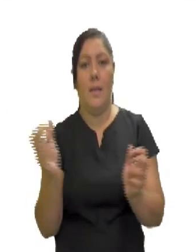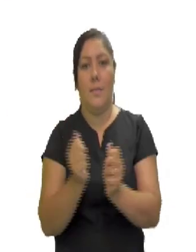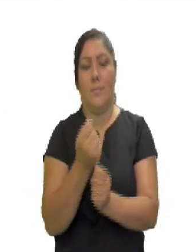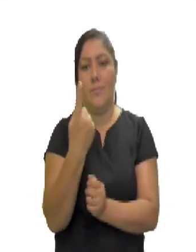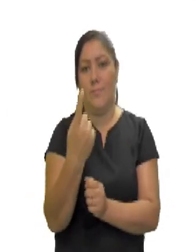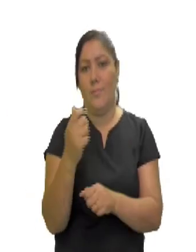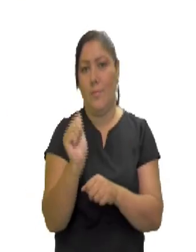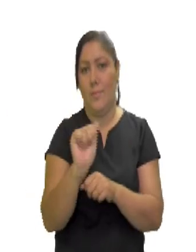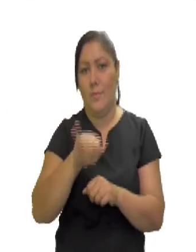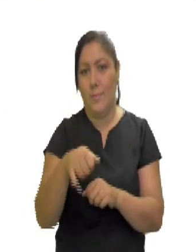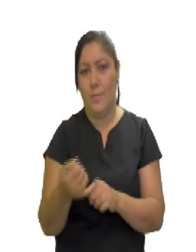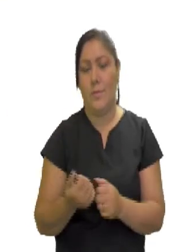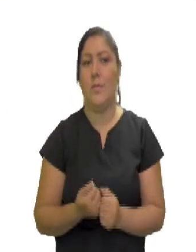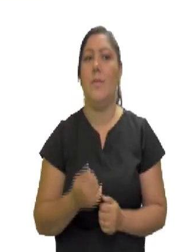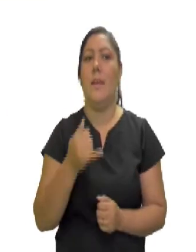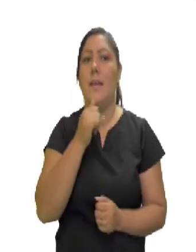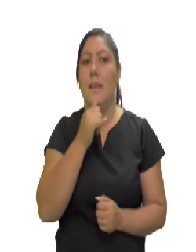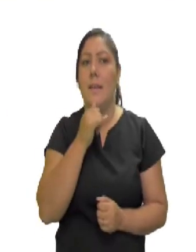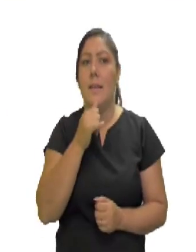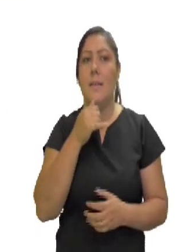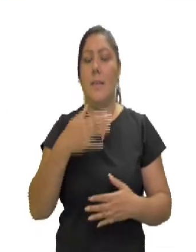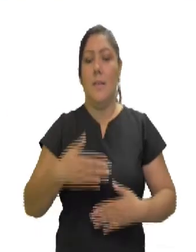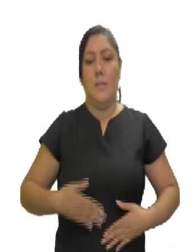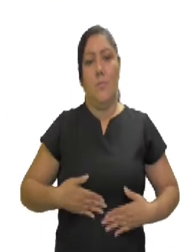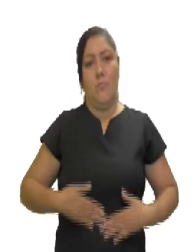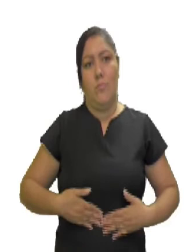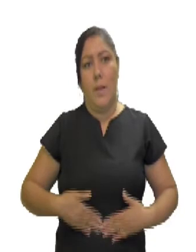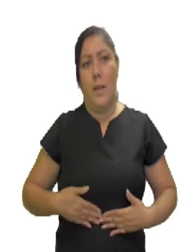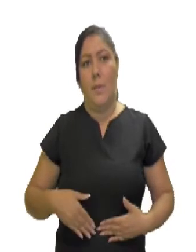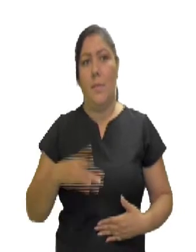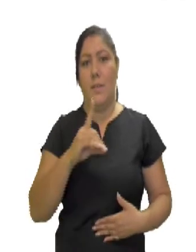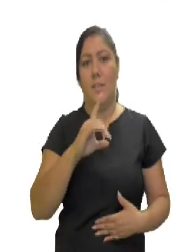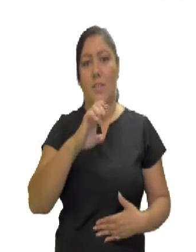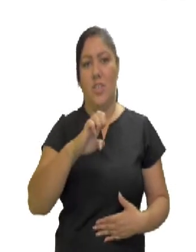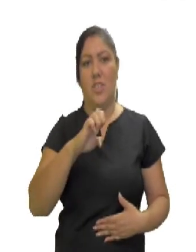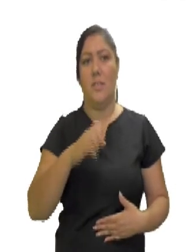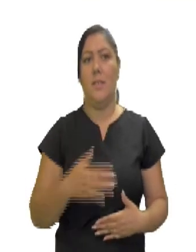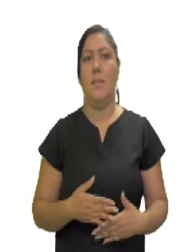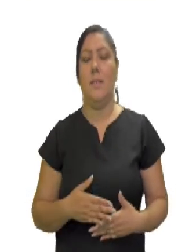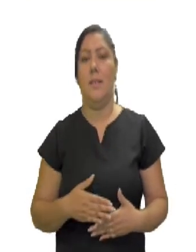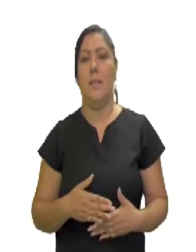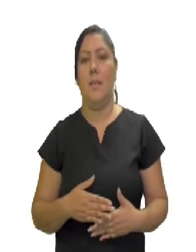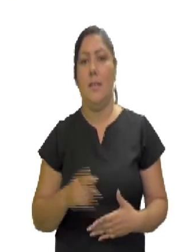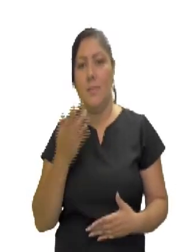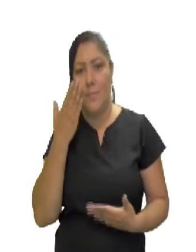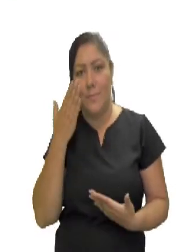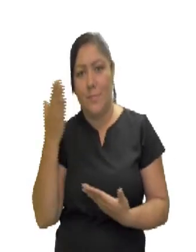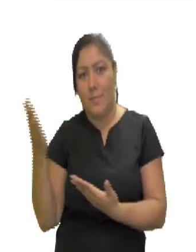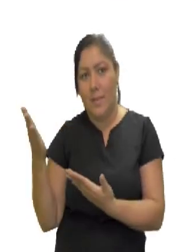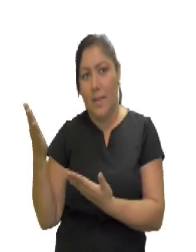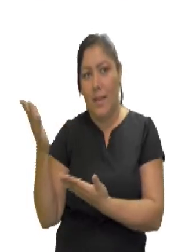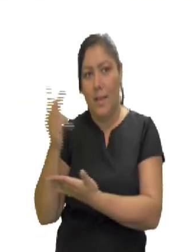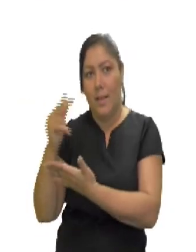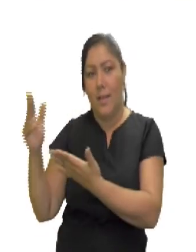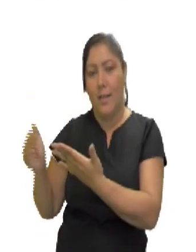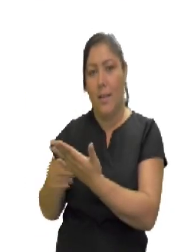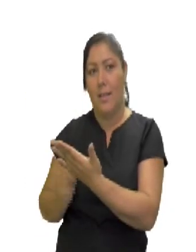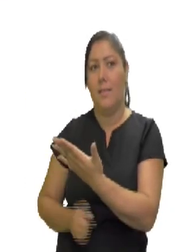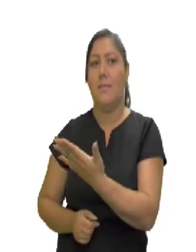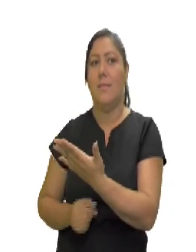locução? Abdominal. De abelha, apícola. De mãe,